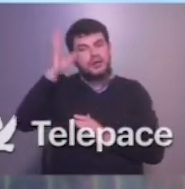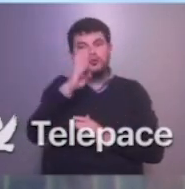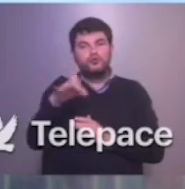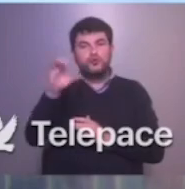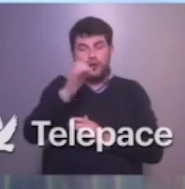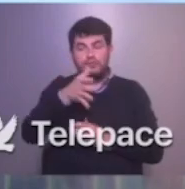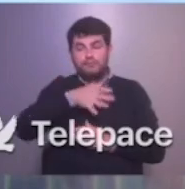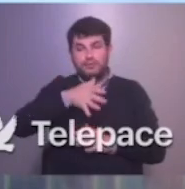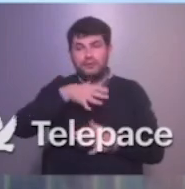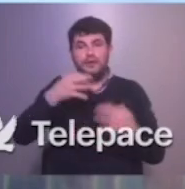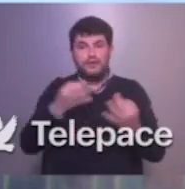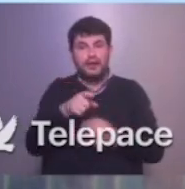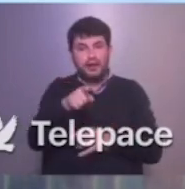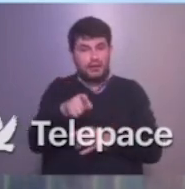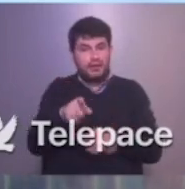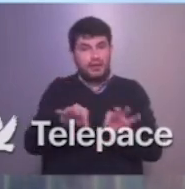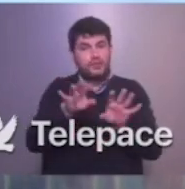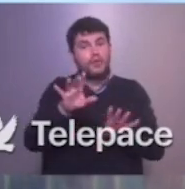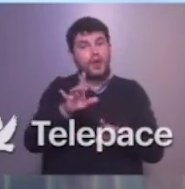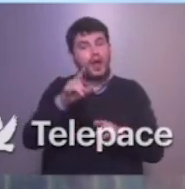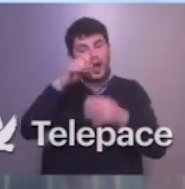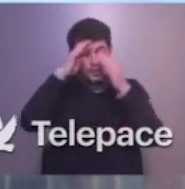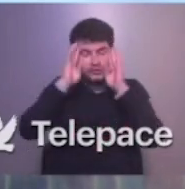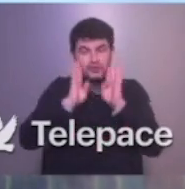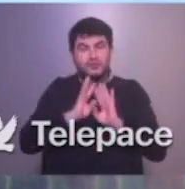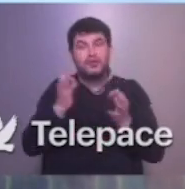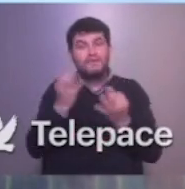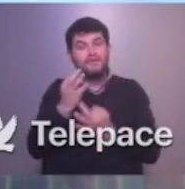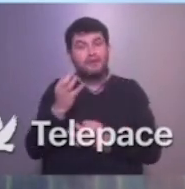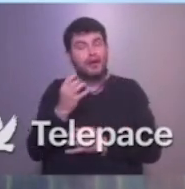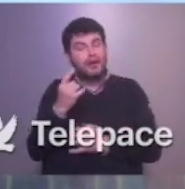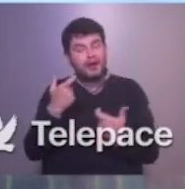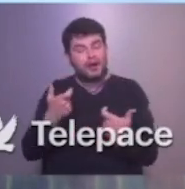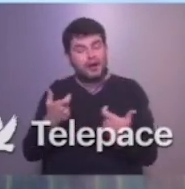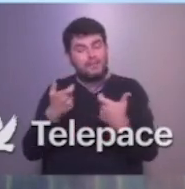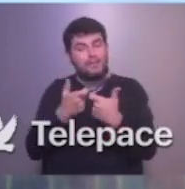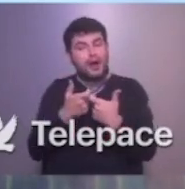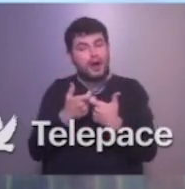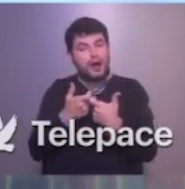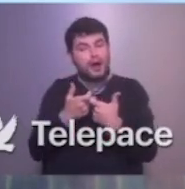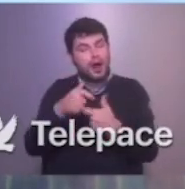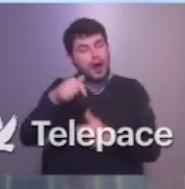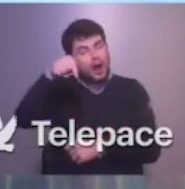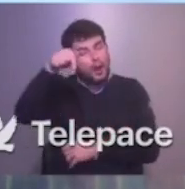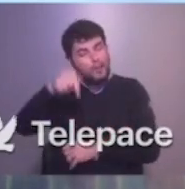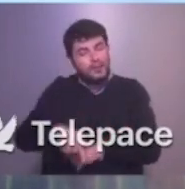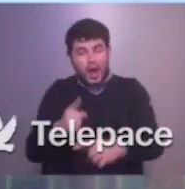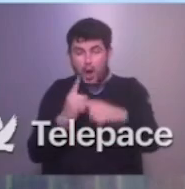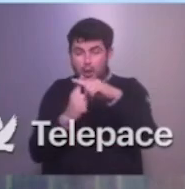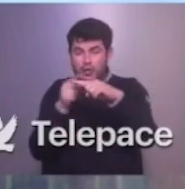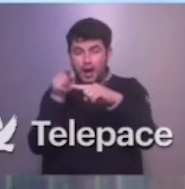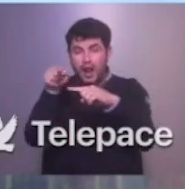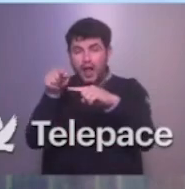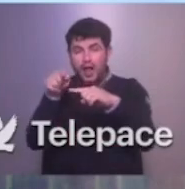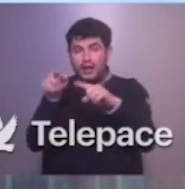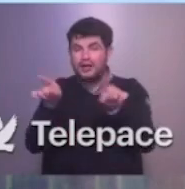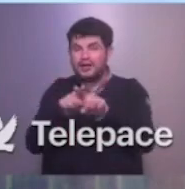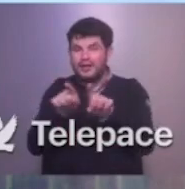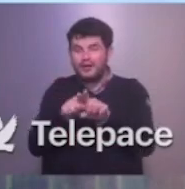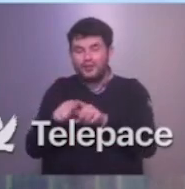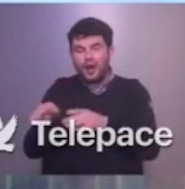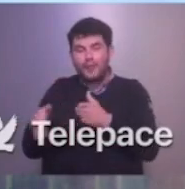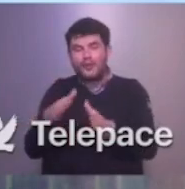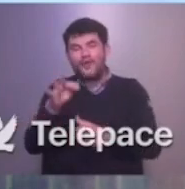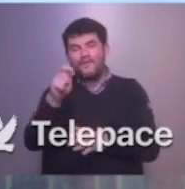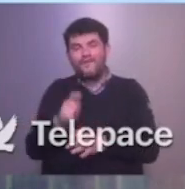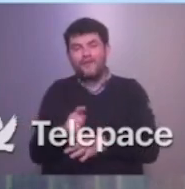ele nos relata esse como Nossa Senhora ficou associada desde a hora da cruz ao